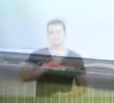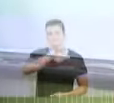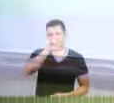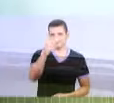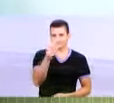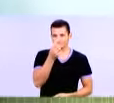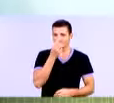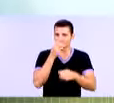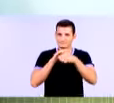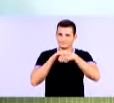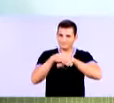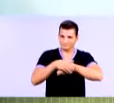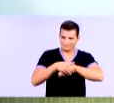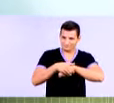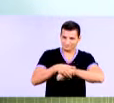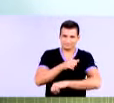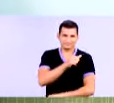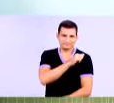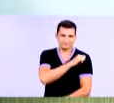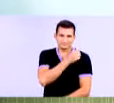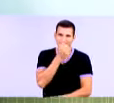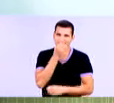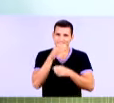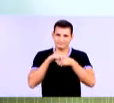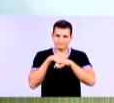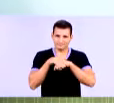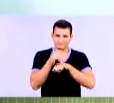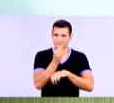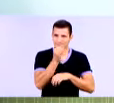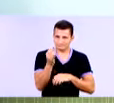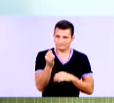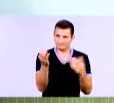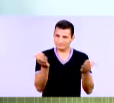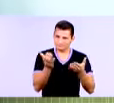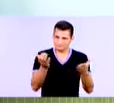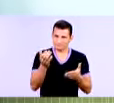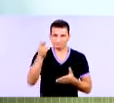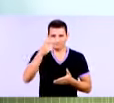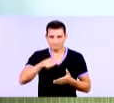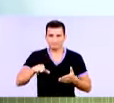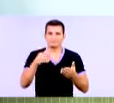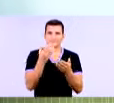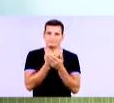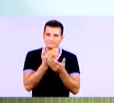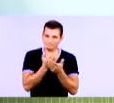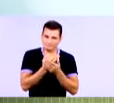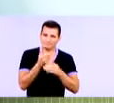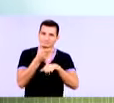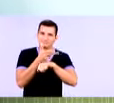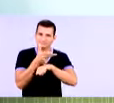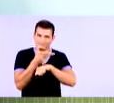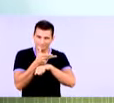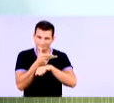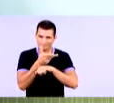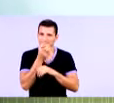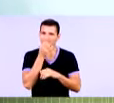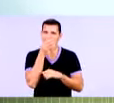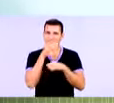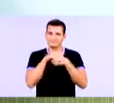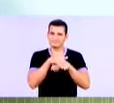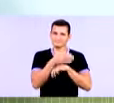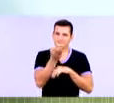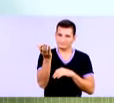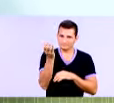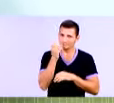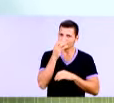Boa noite, alunos, boa noite, tutores. Estamos aqui para mais uma aula de recurso multimídia, nossa segunda aula. Meu boa noite para vocês, meu